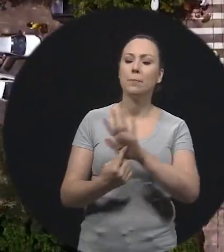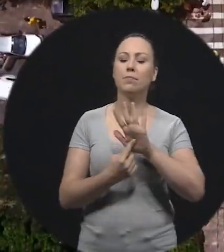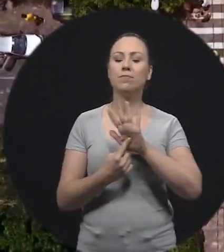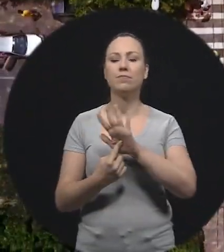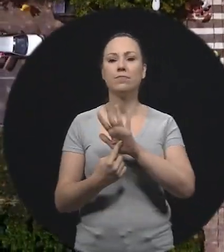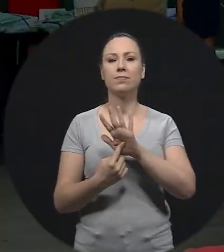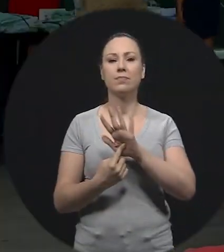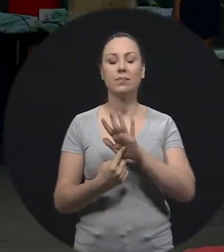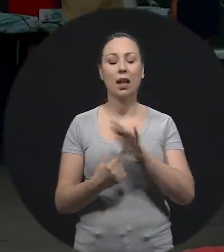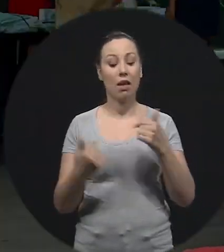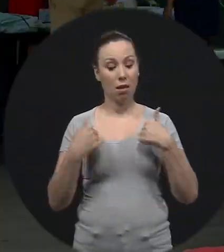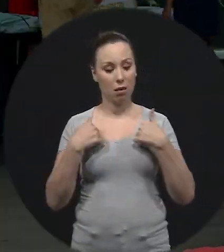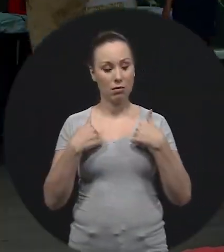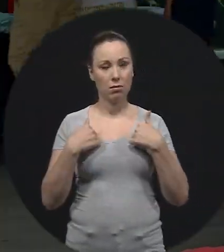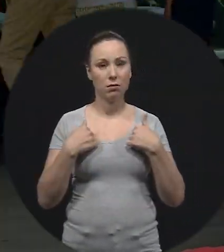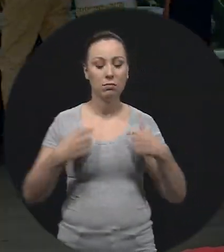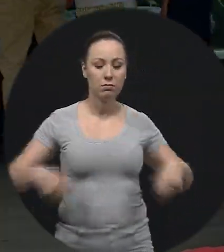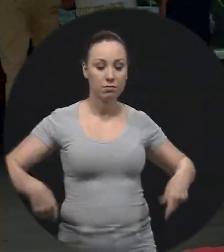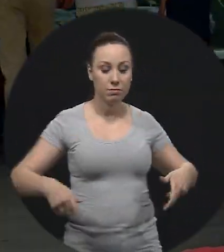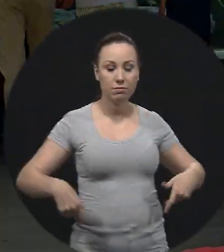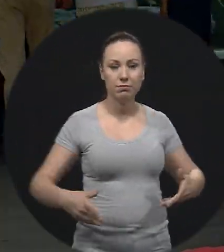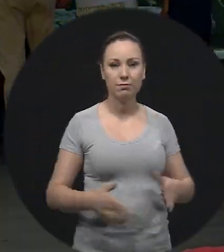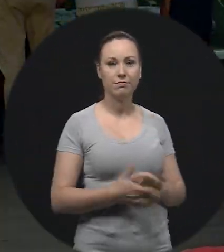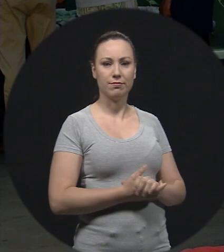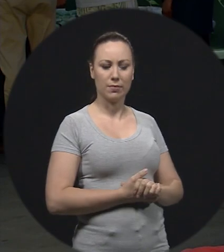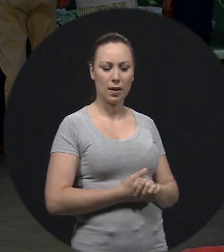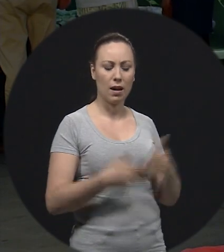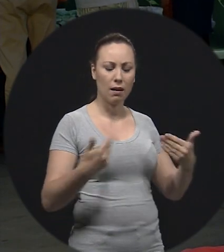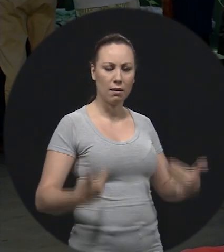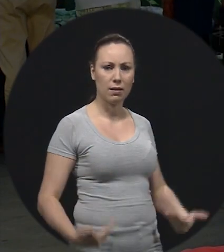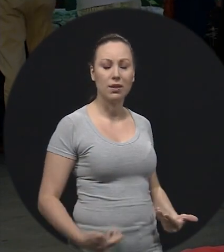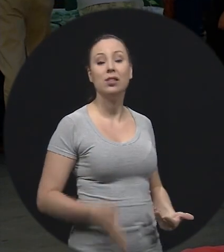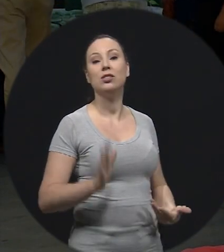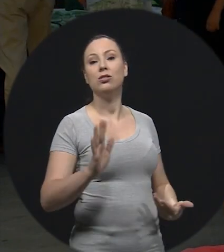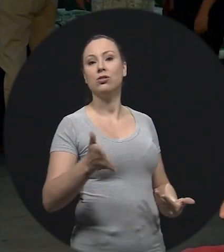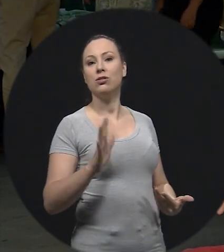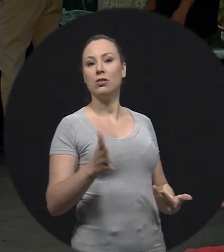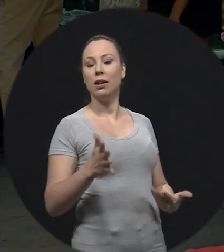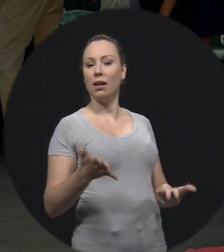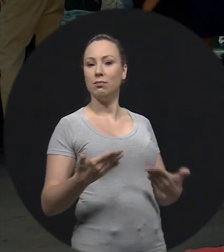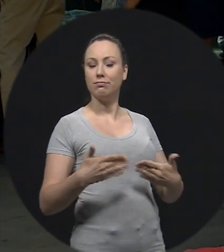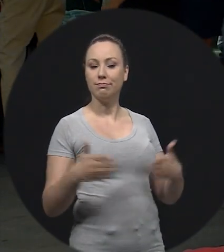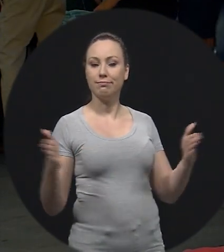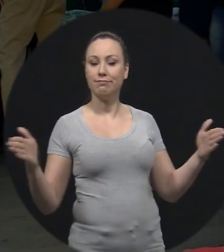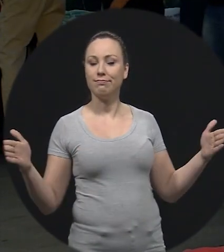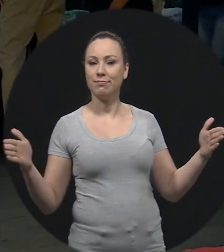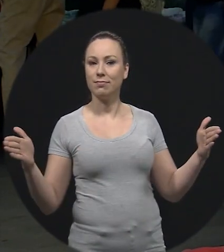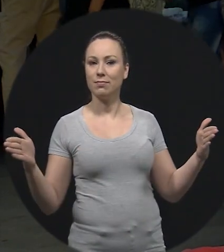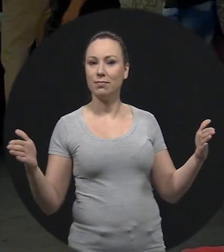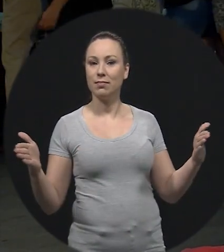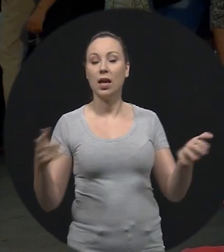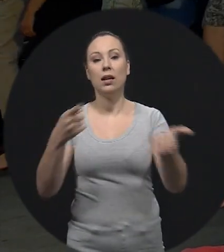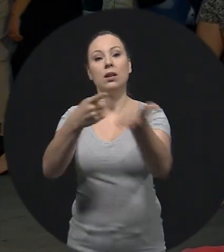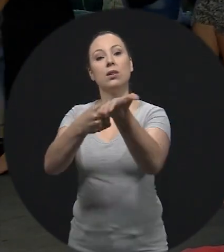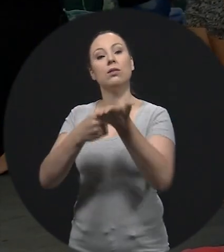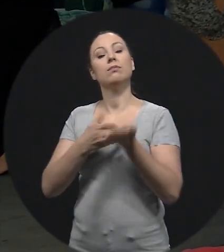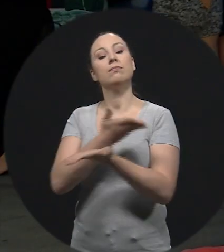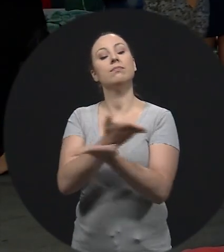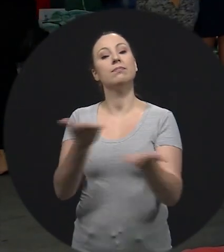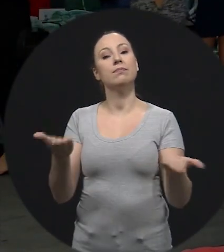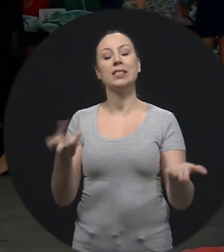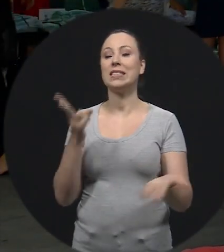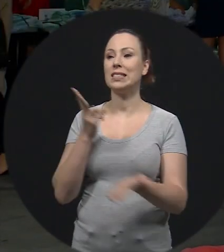a imagem da minha situação como cadeirante, que já é também uma